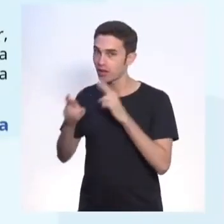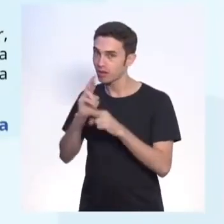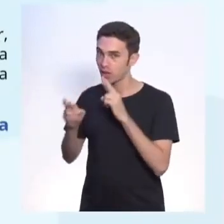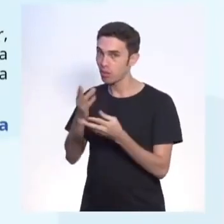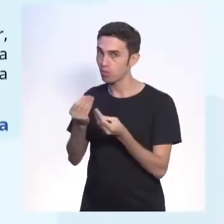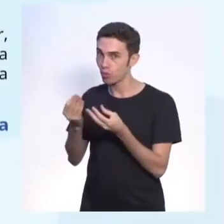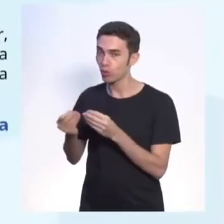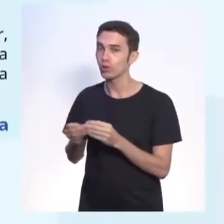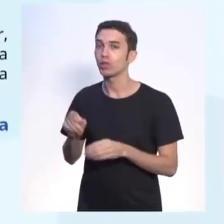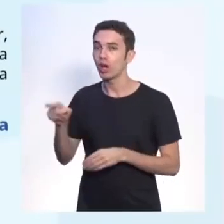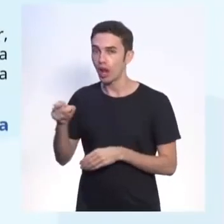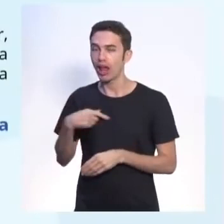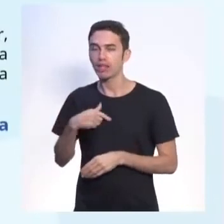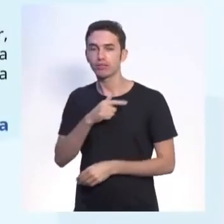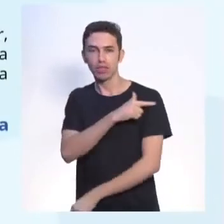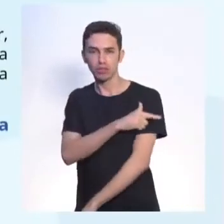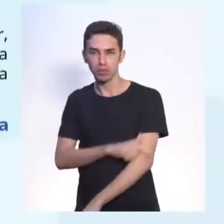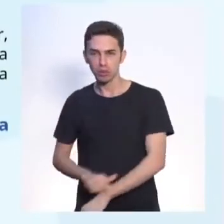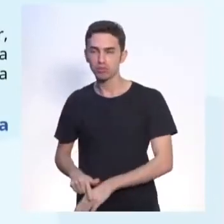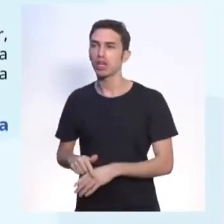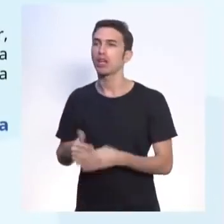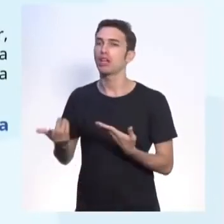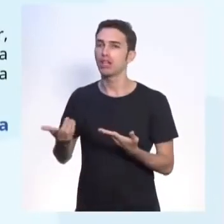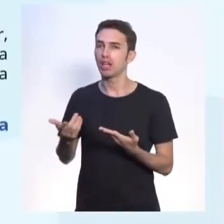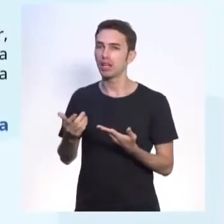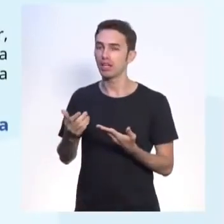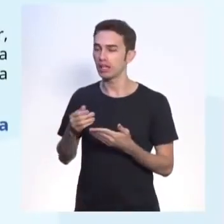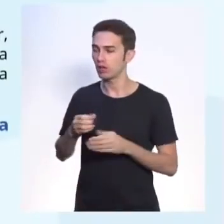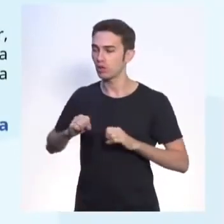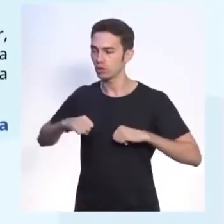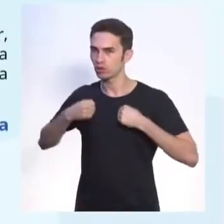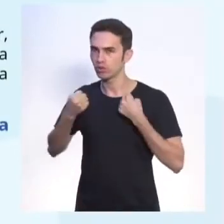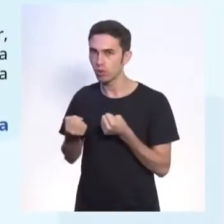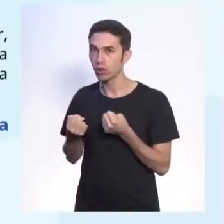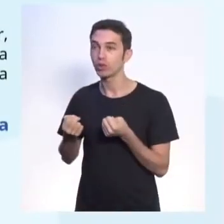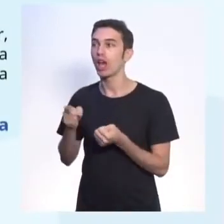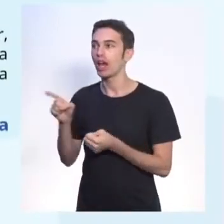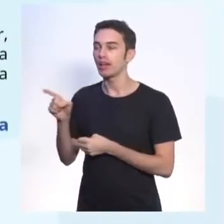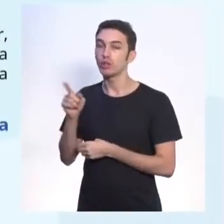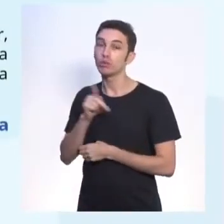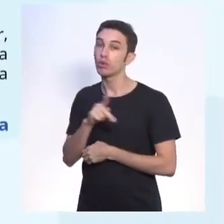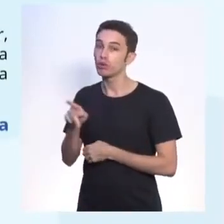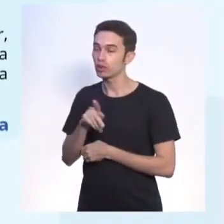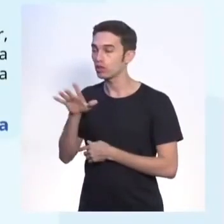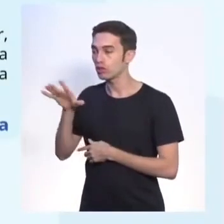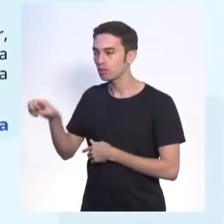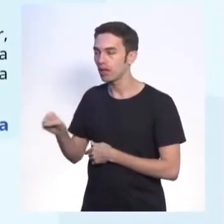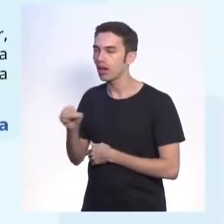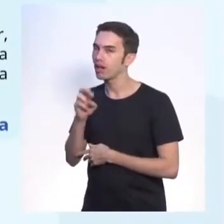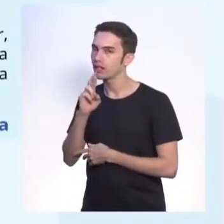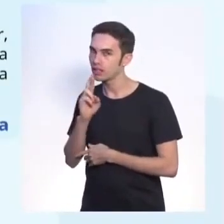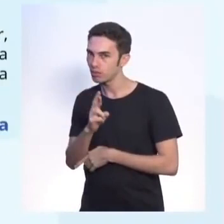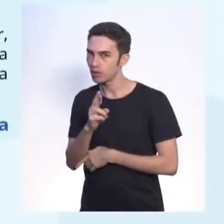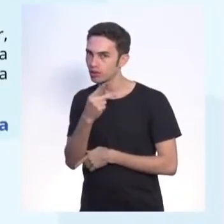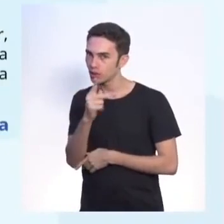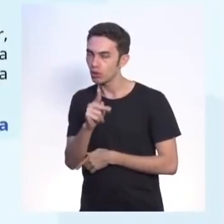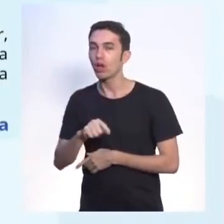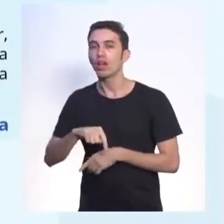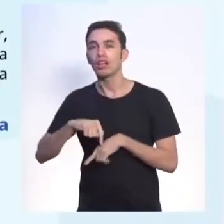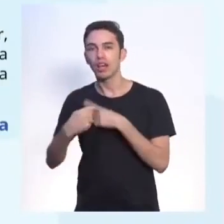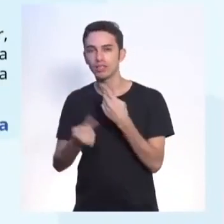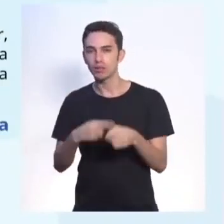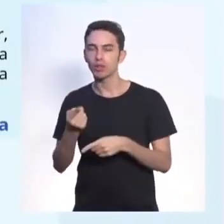respostas, de maneira educada e comprometida. Os professores irão recolher as respostas de vocês e